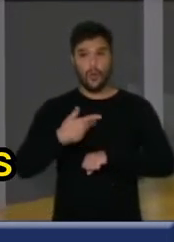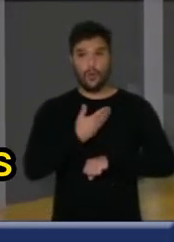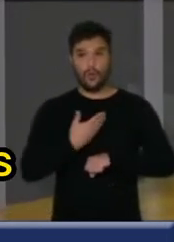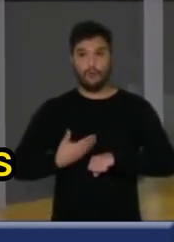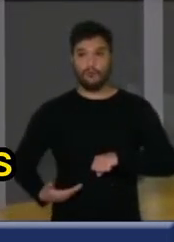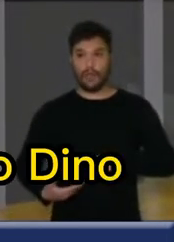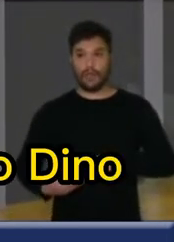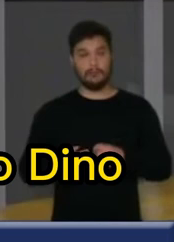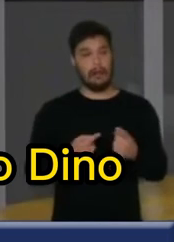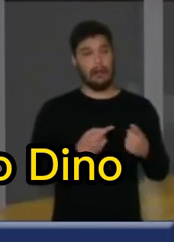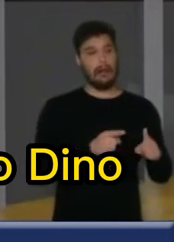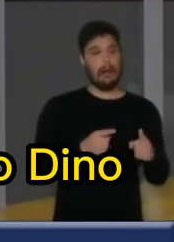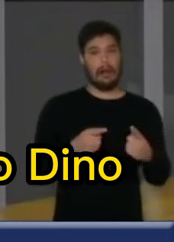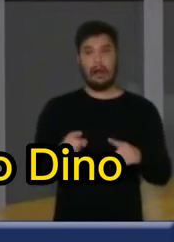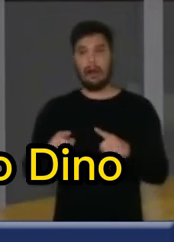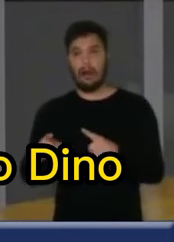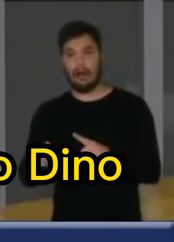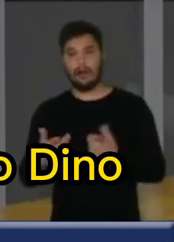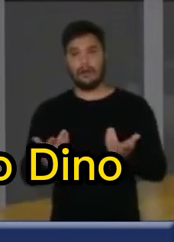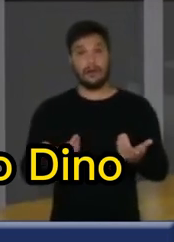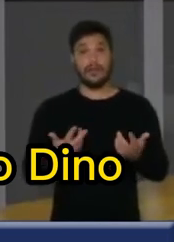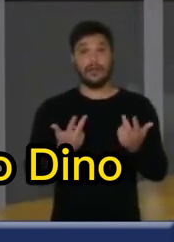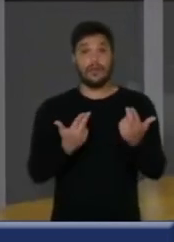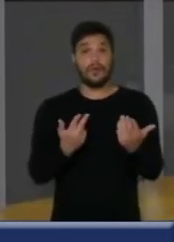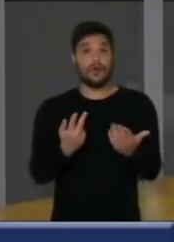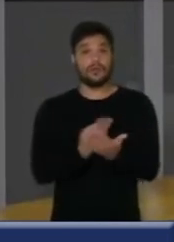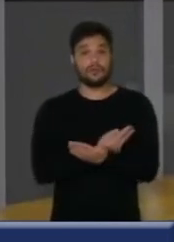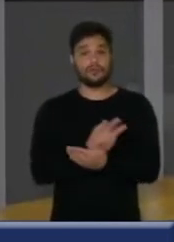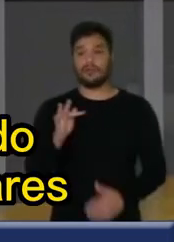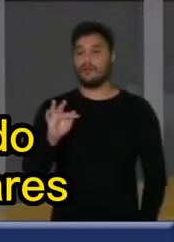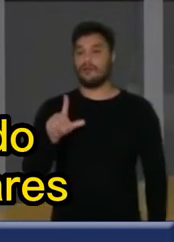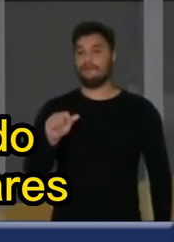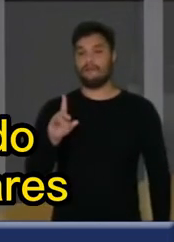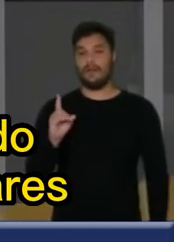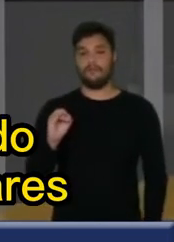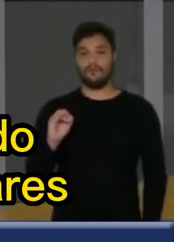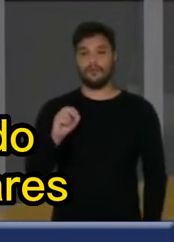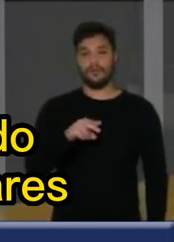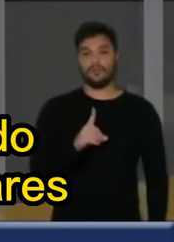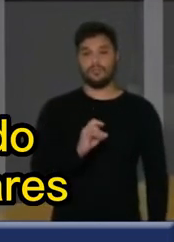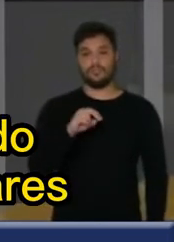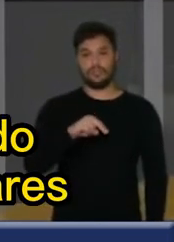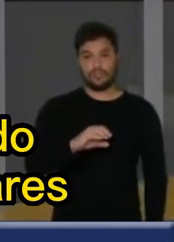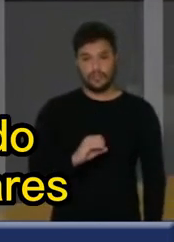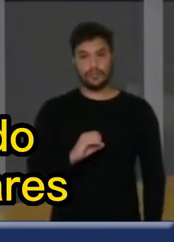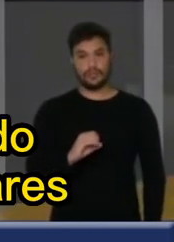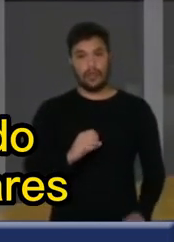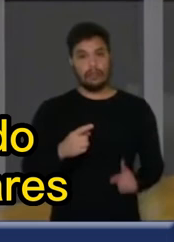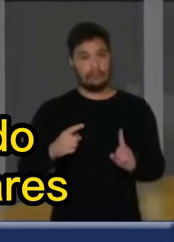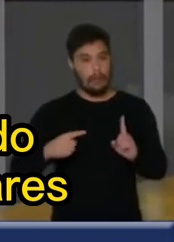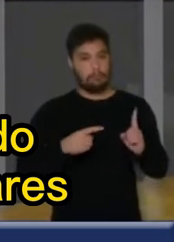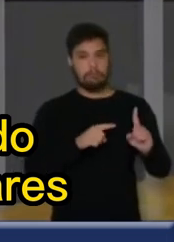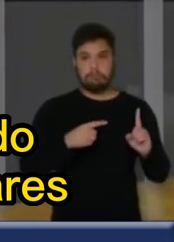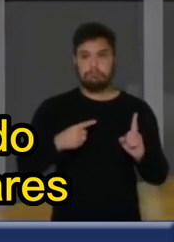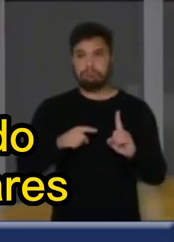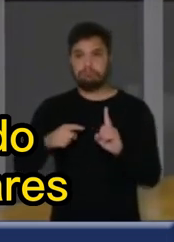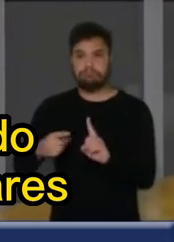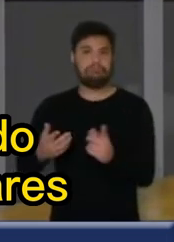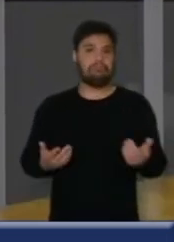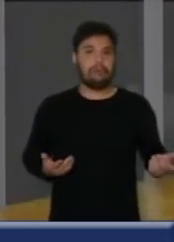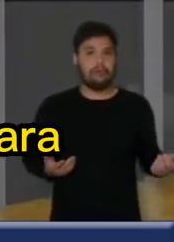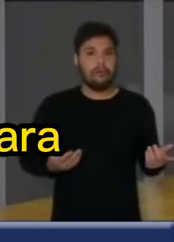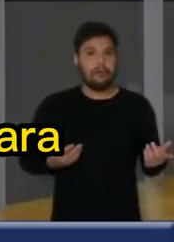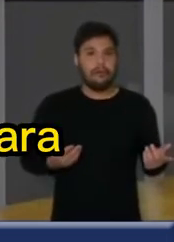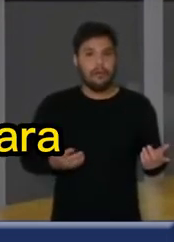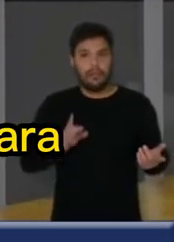seus adversários, assim como está fazendo Flávio Dino. Flávio Dino está perseguindo seus opositores